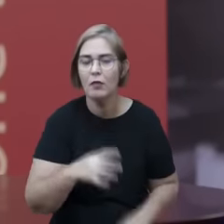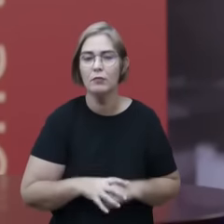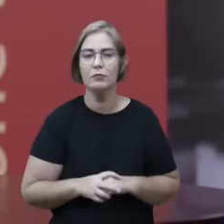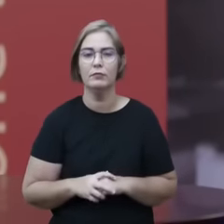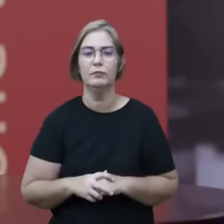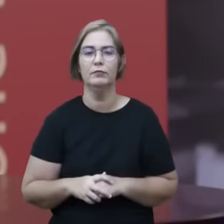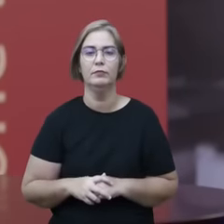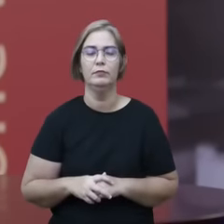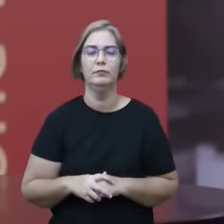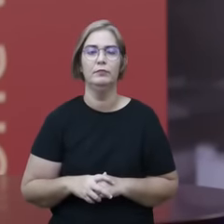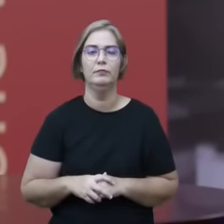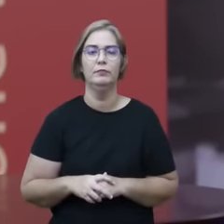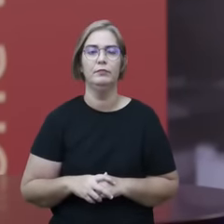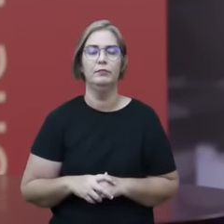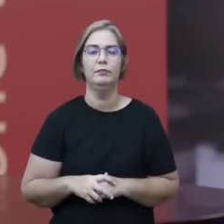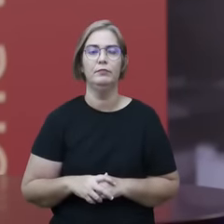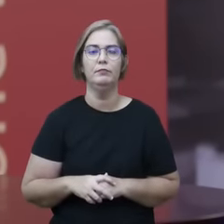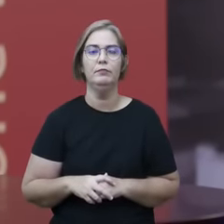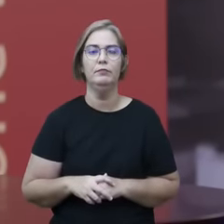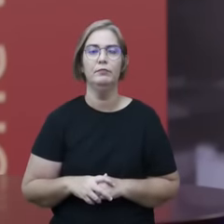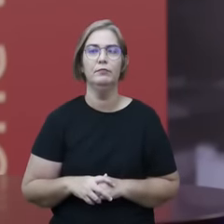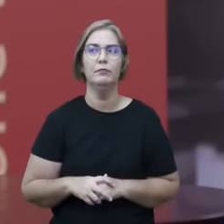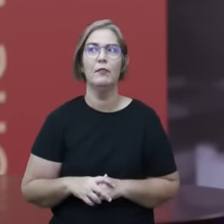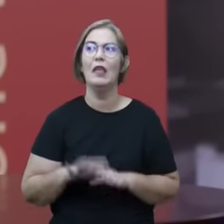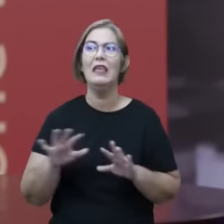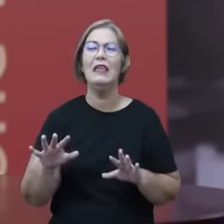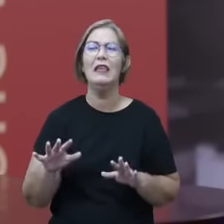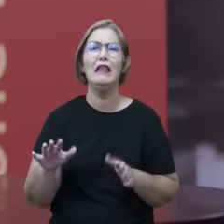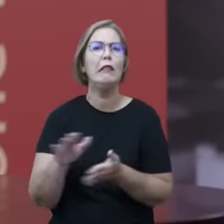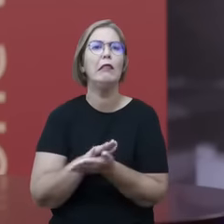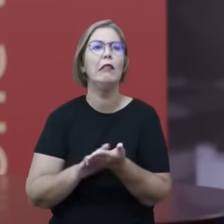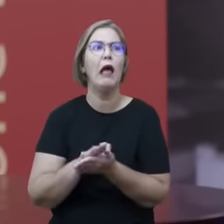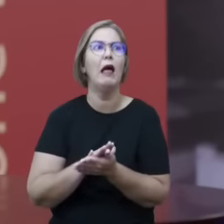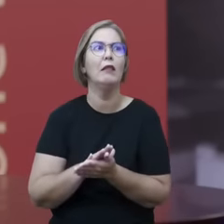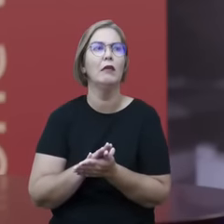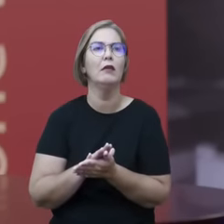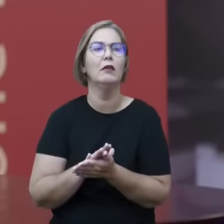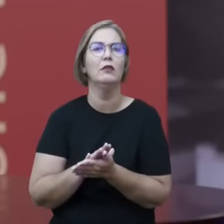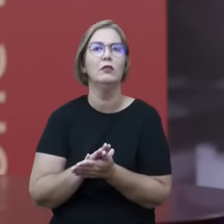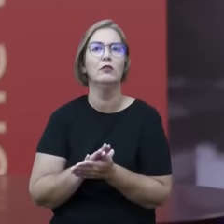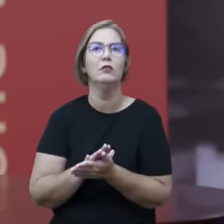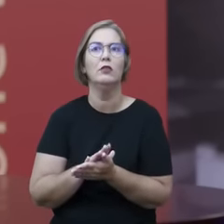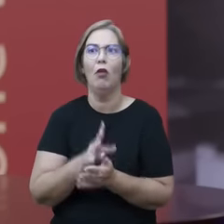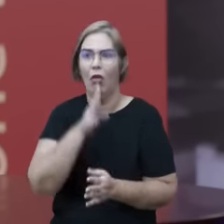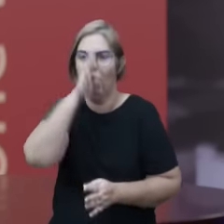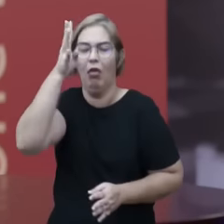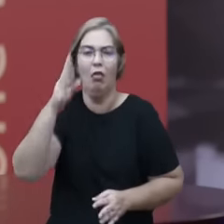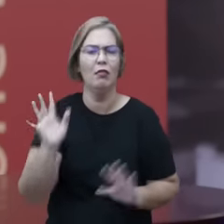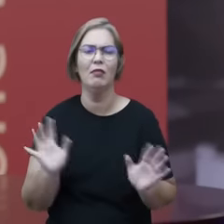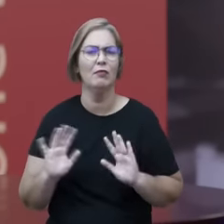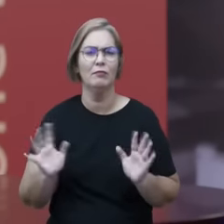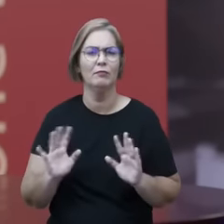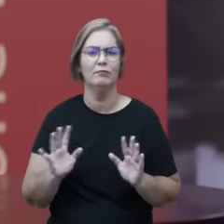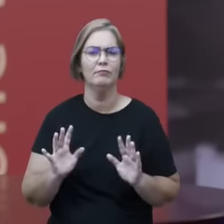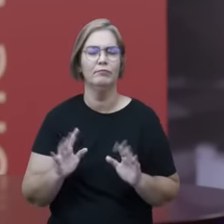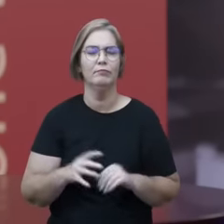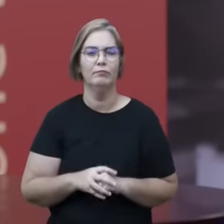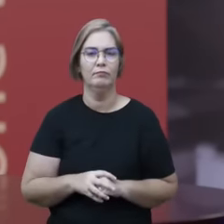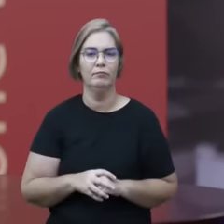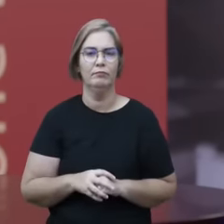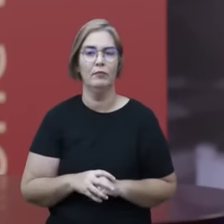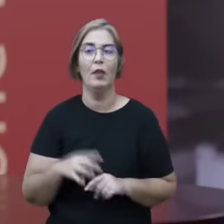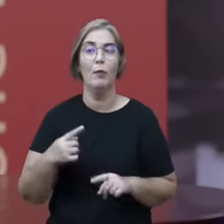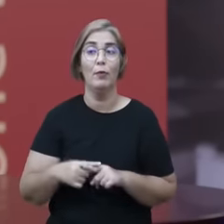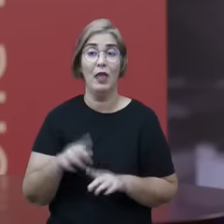eh, e sem imediatismos, porque muitas vezes a grande pergunta é: "Ah, bom,